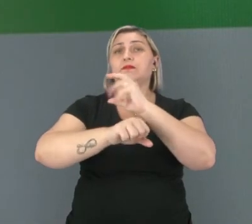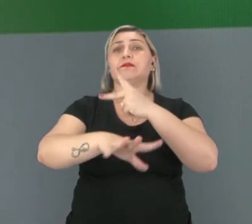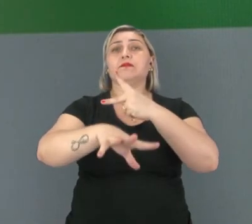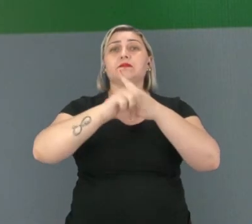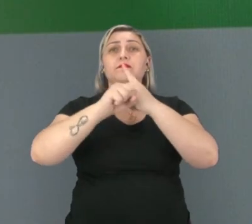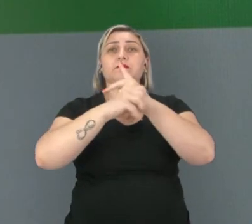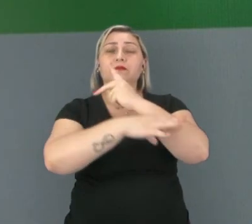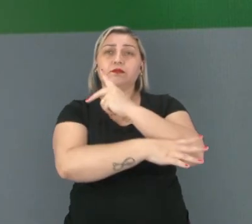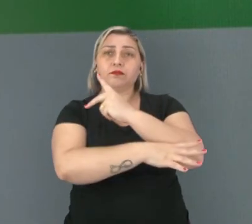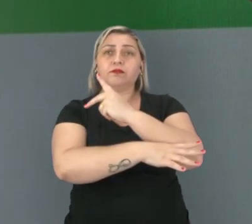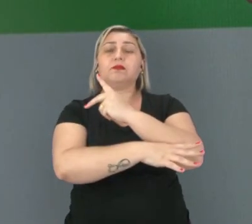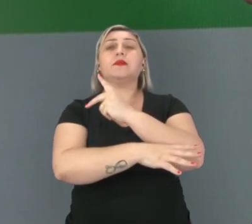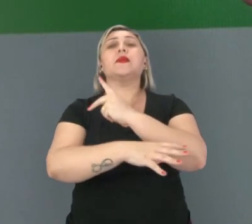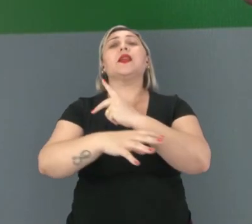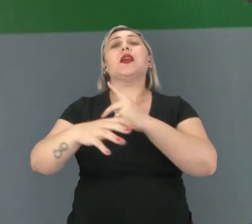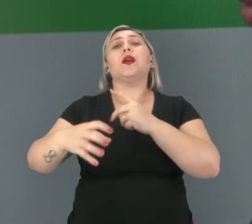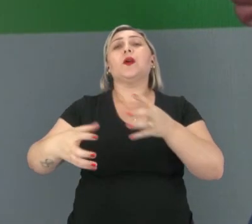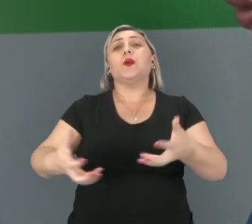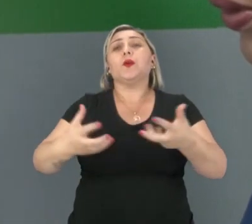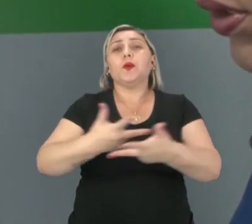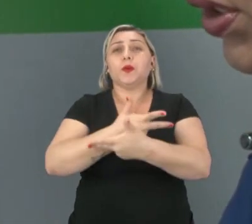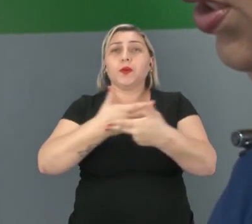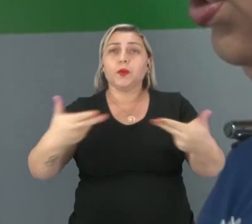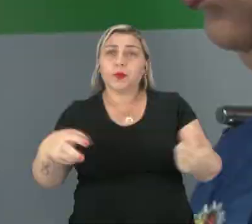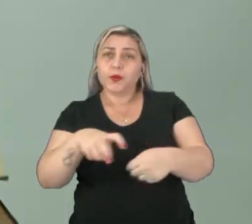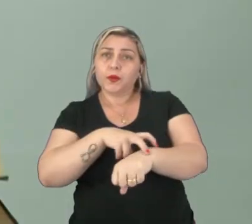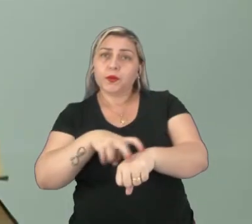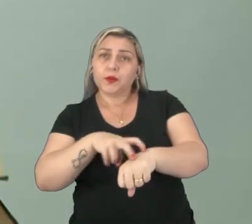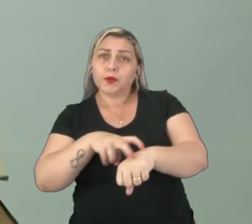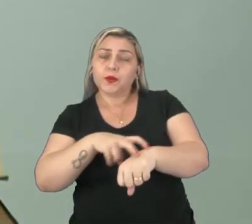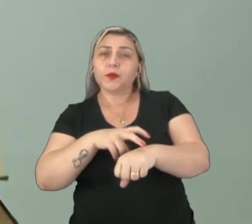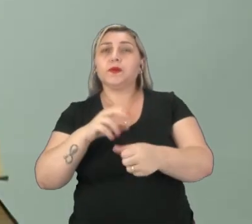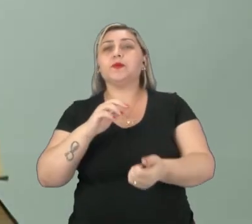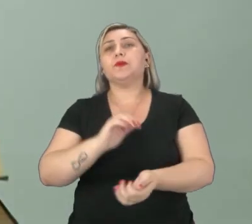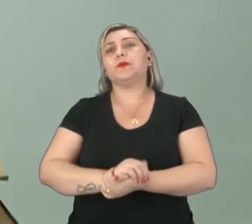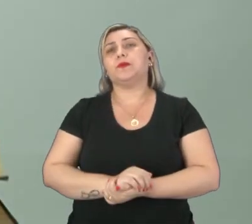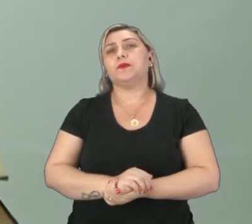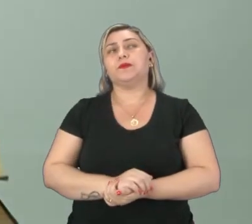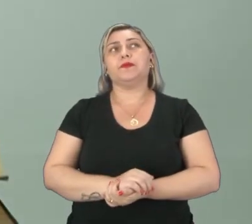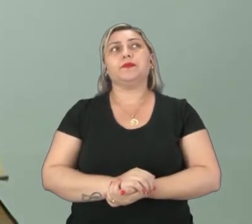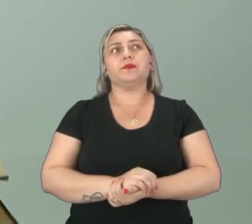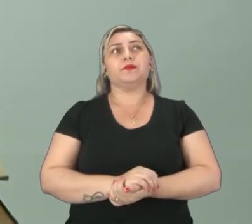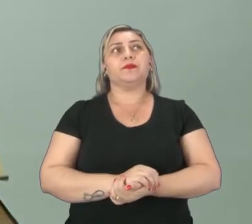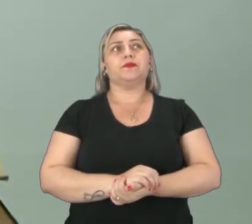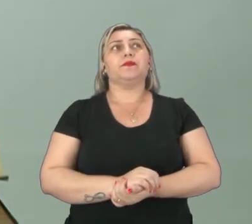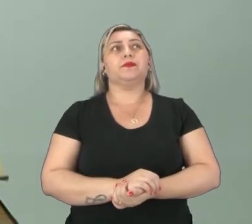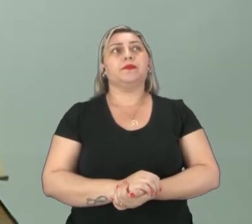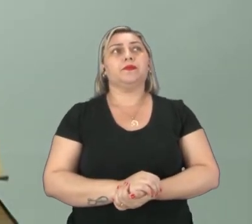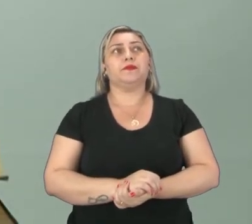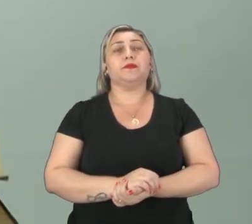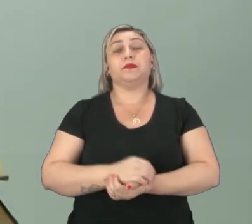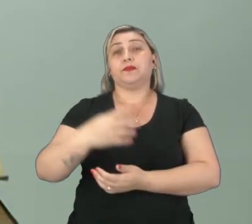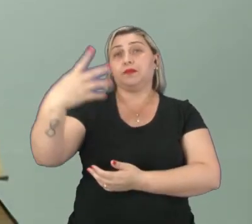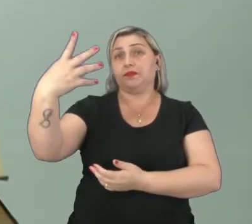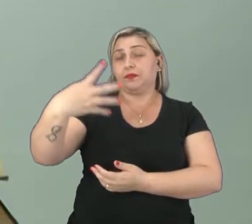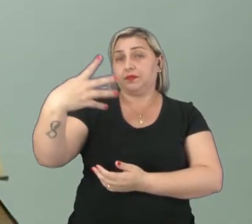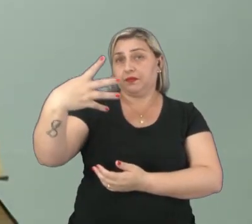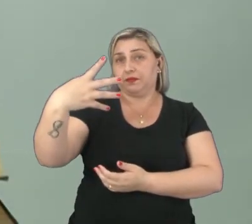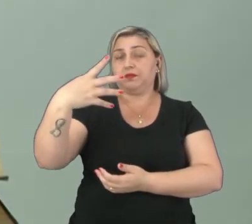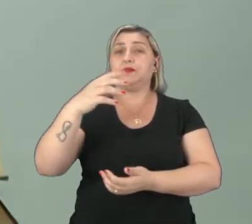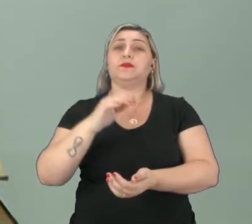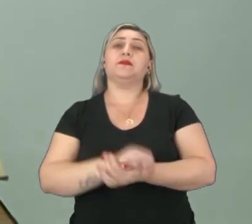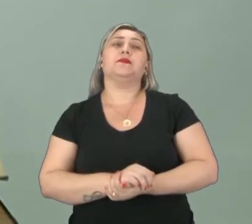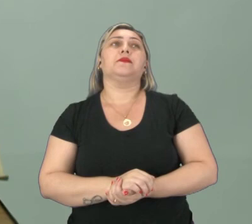Carboidratos, proteínas, hortaliças e legumes. No caso, são 4. Carboidratos, proteínas, hortaliças